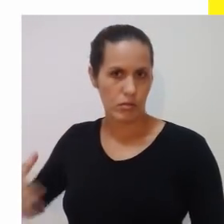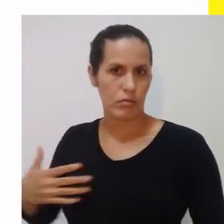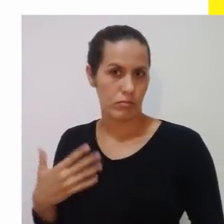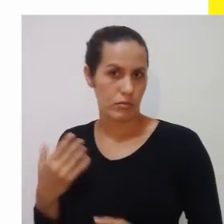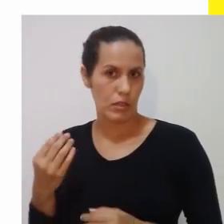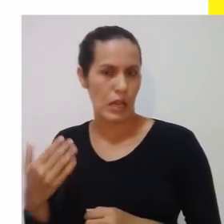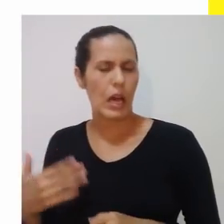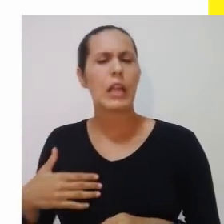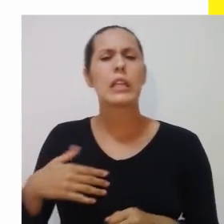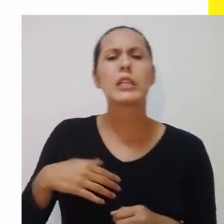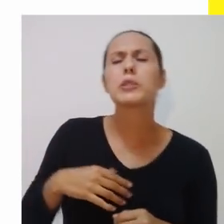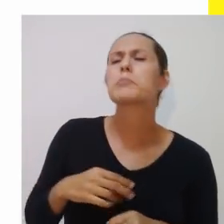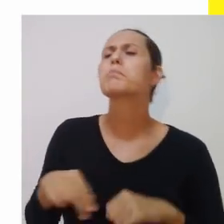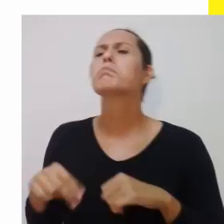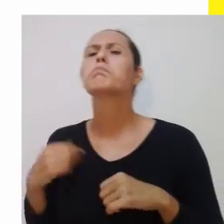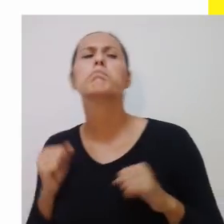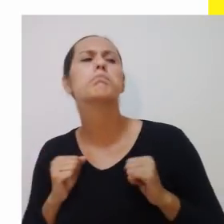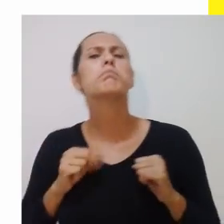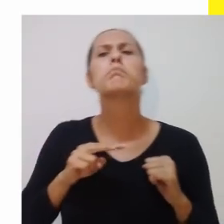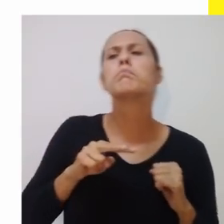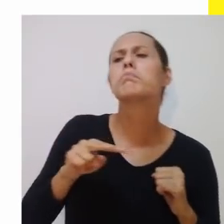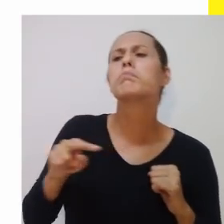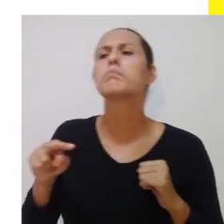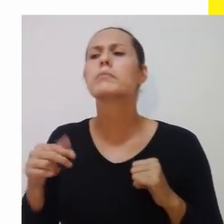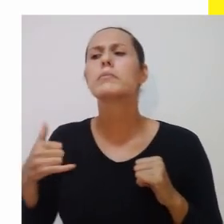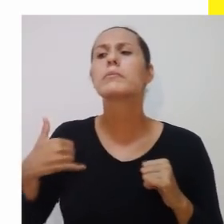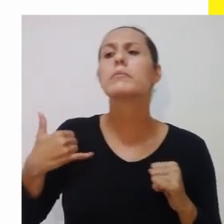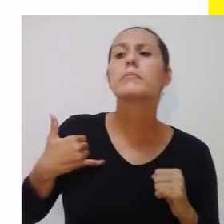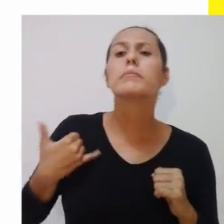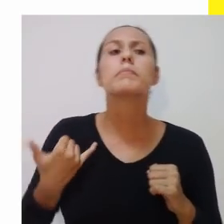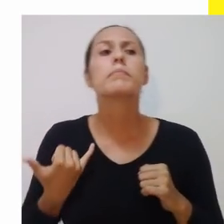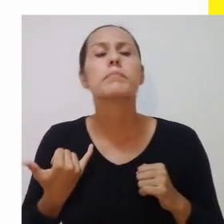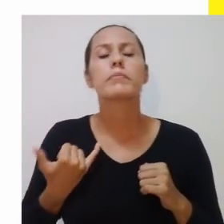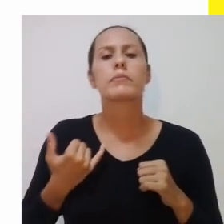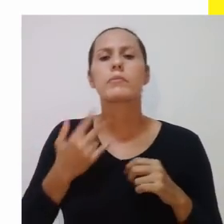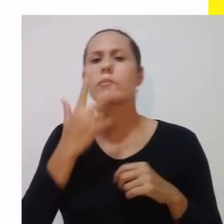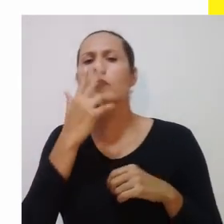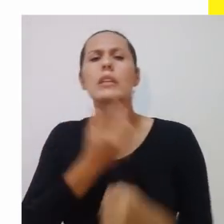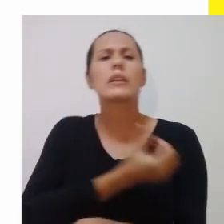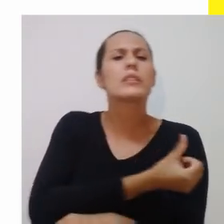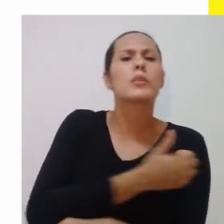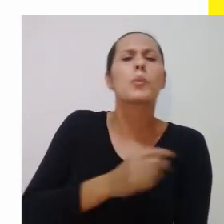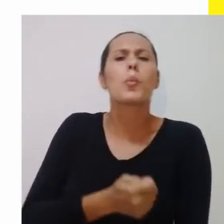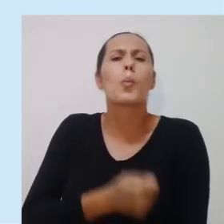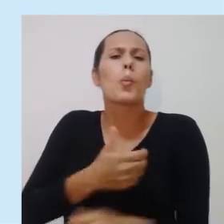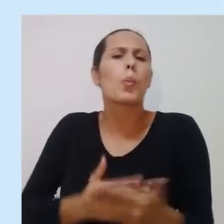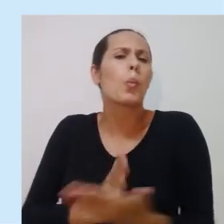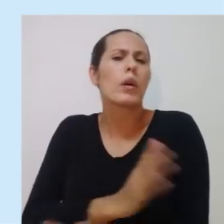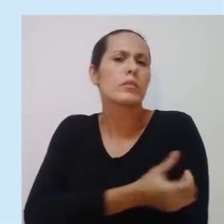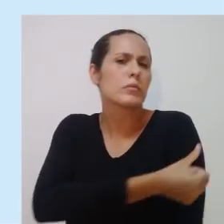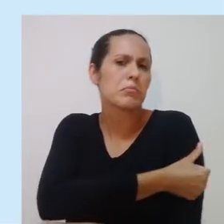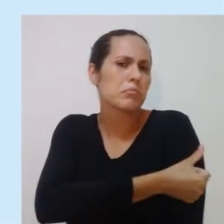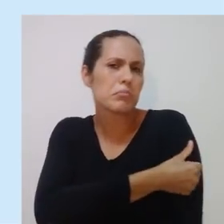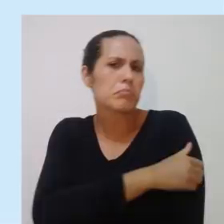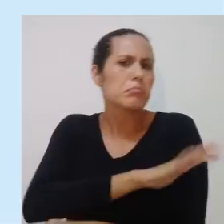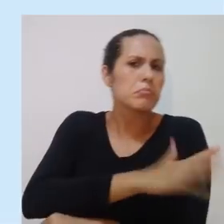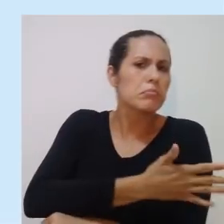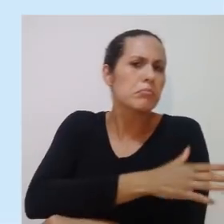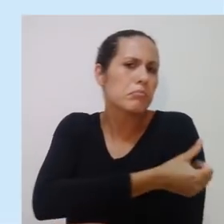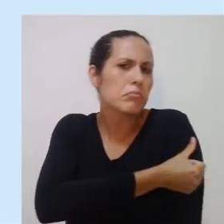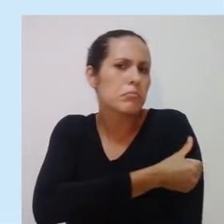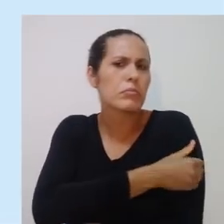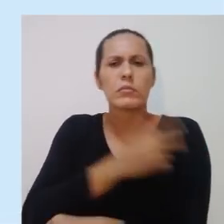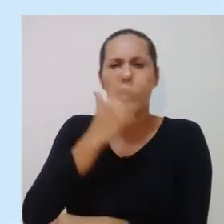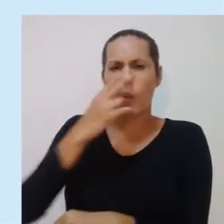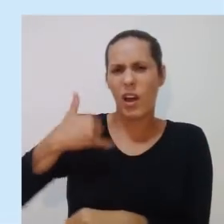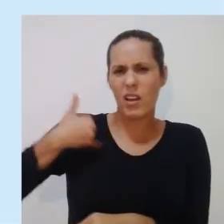criança ainda, está ali quase na idade de ir para o 6º ano. Então, é uma criança